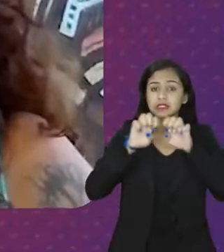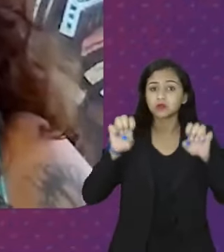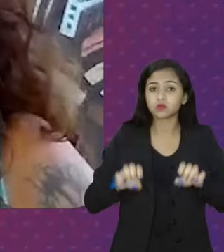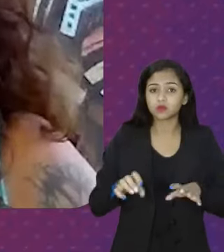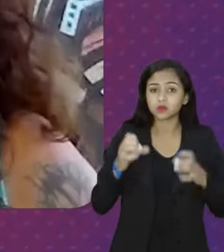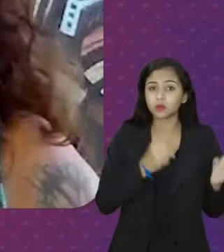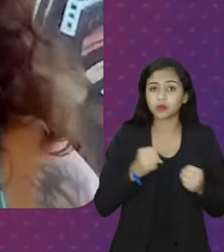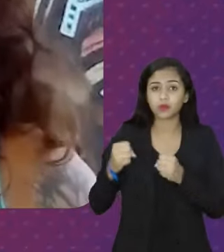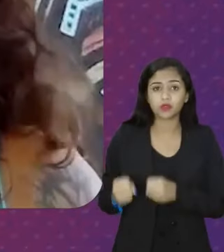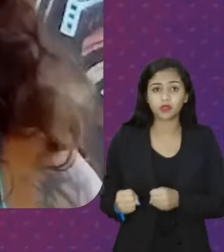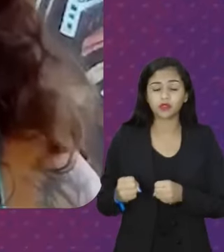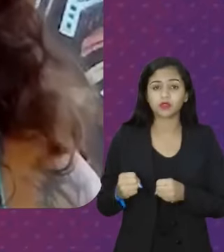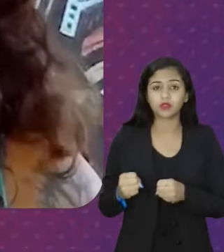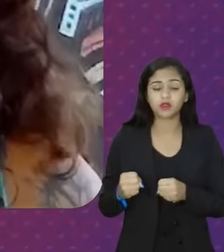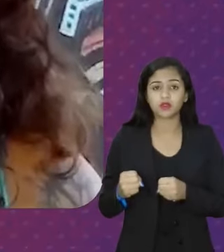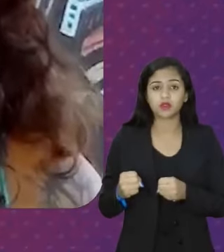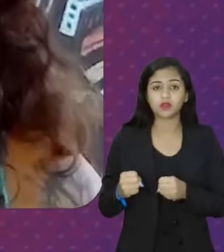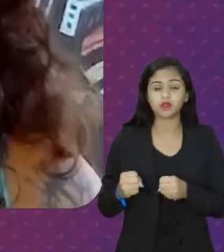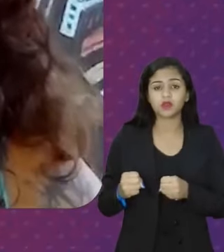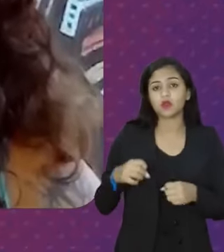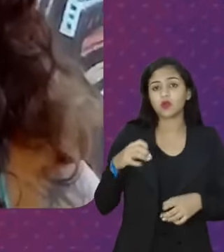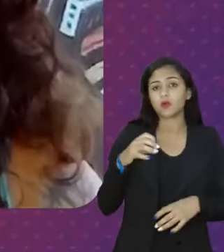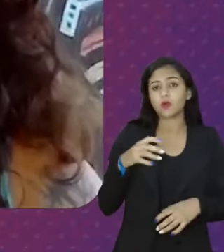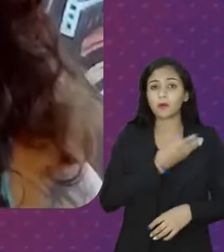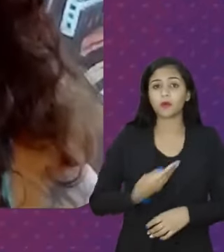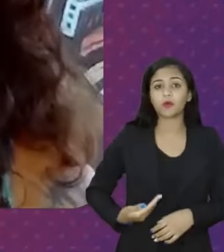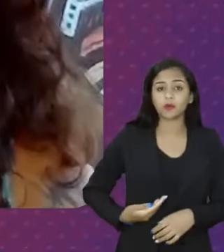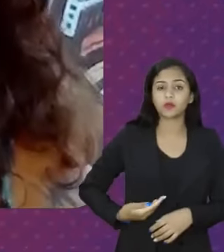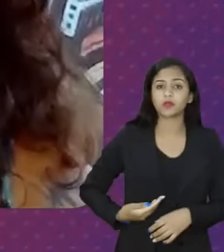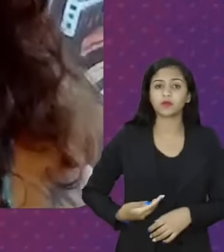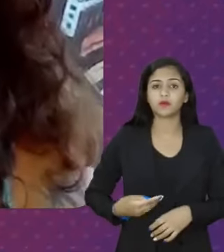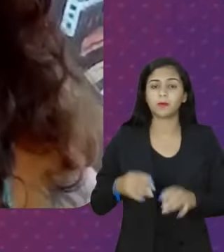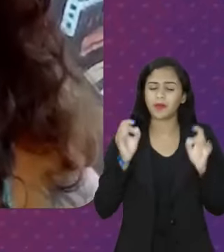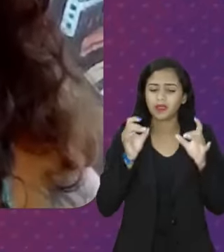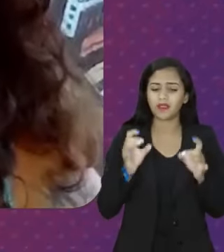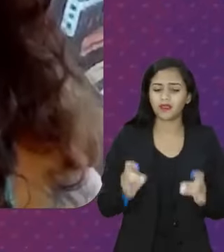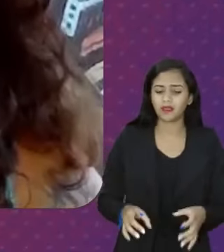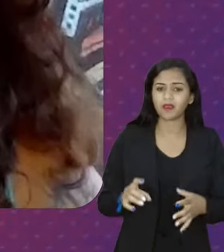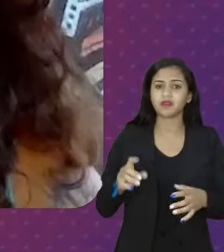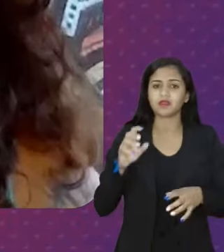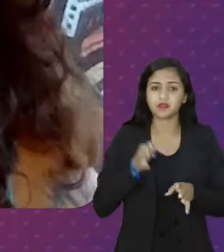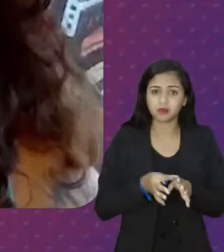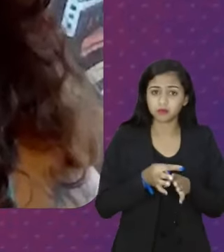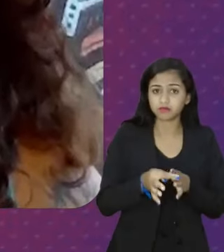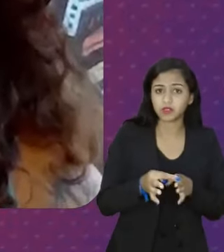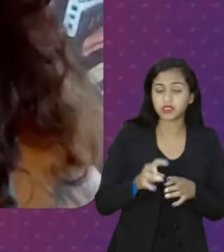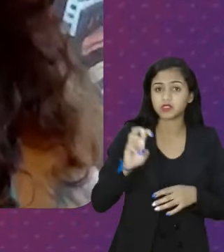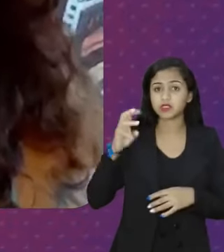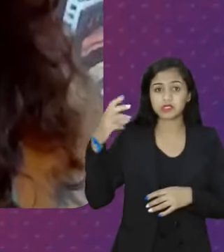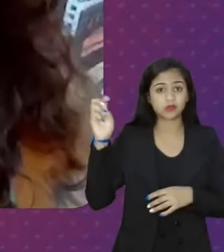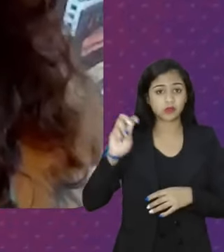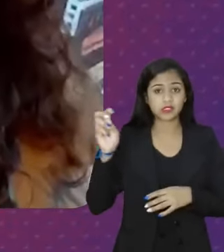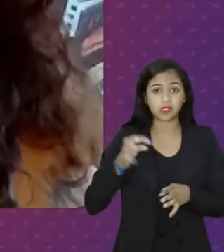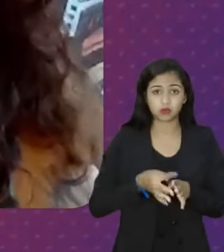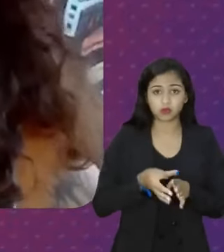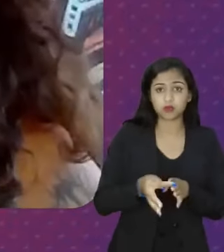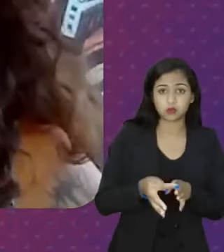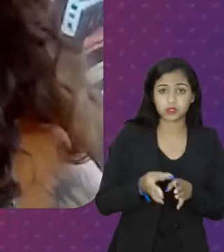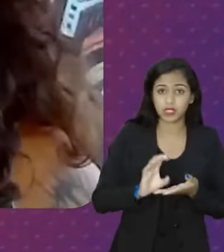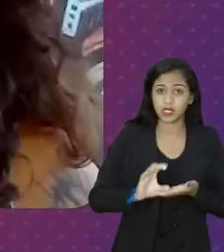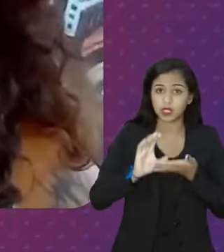para atender a demanda da população. Então, é isso, em cada conselho são 5 conselheiros e a gente pode votar. Depende do